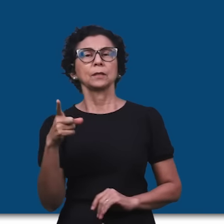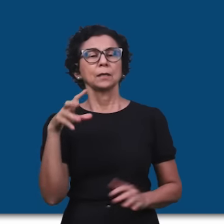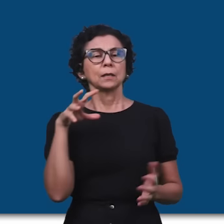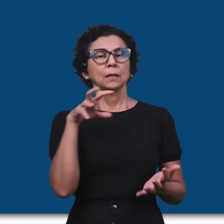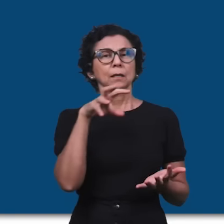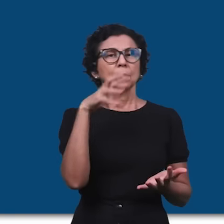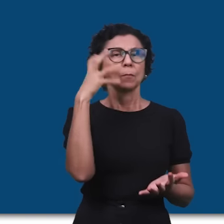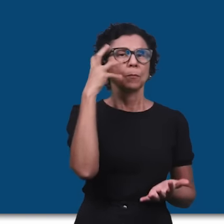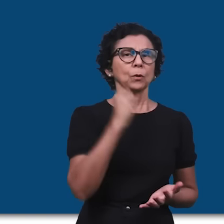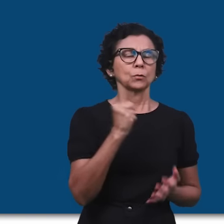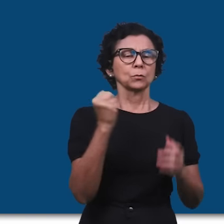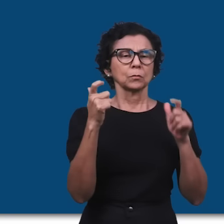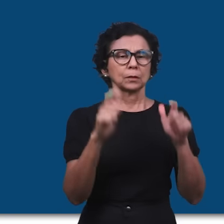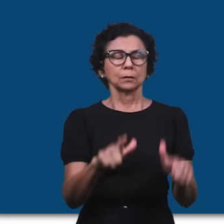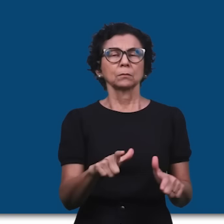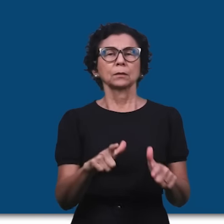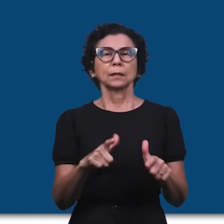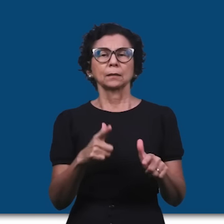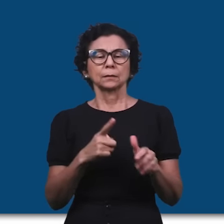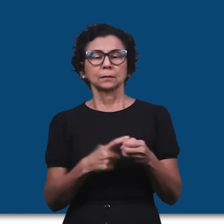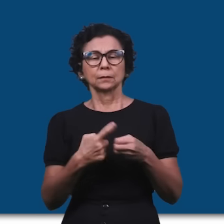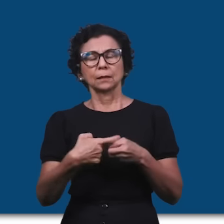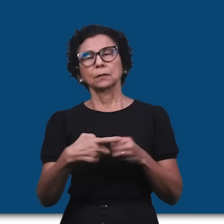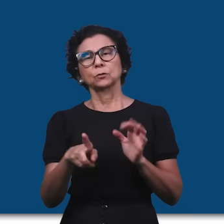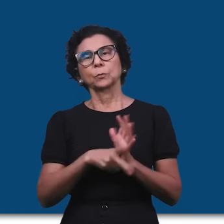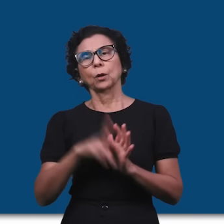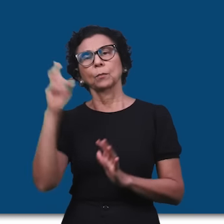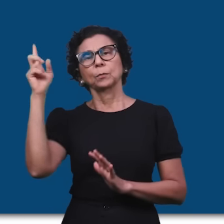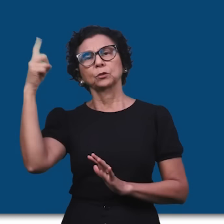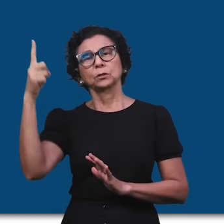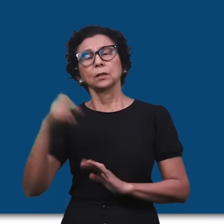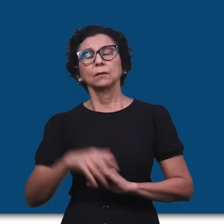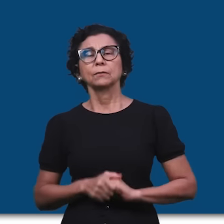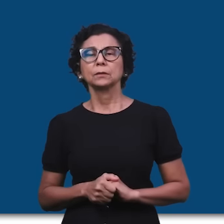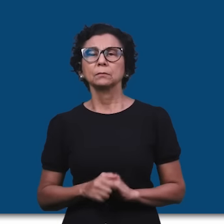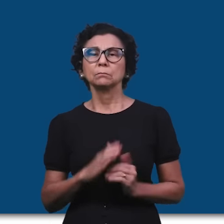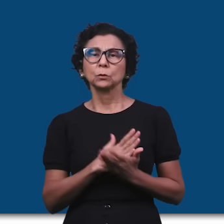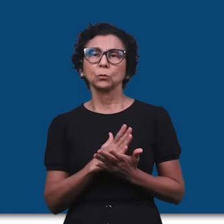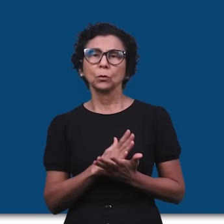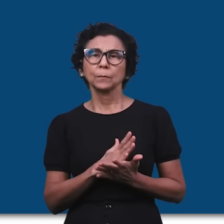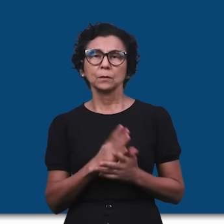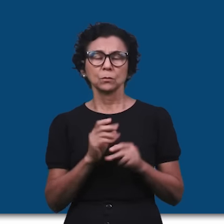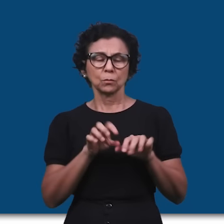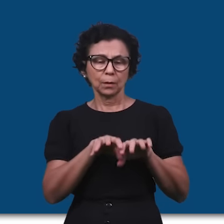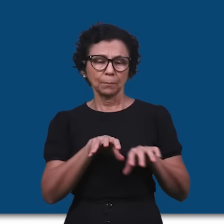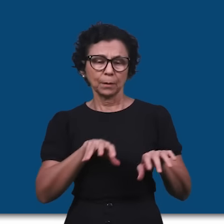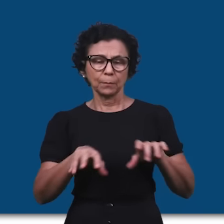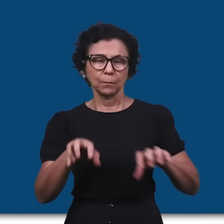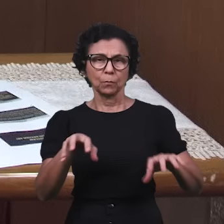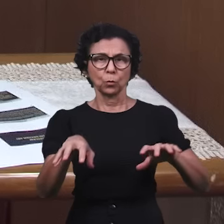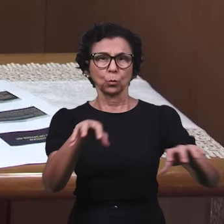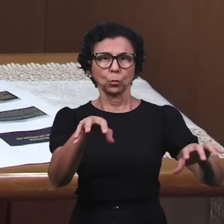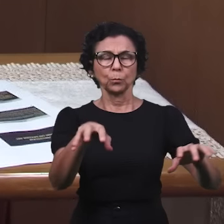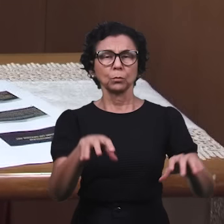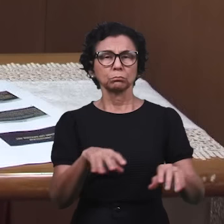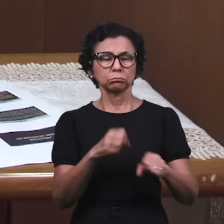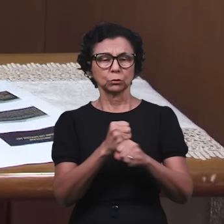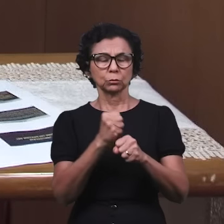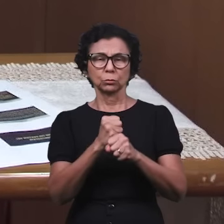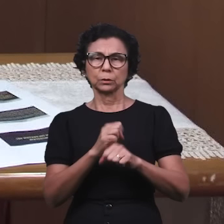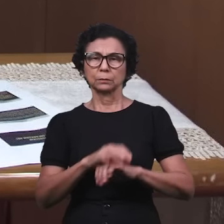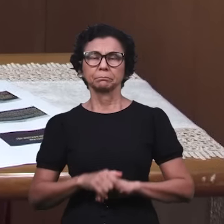de Davi. E Davi foi edificando em redor desde Milo até dentro. Pedimos ao Senhor que nos